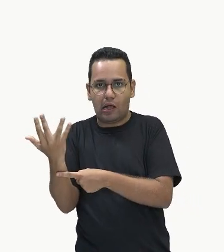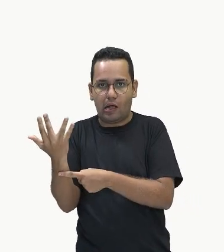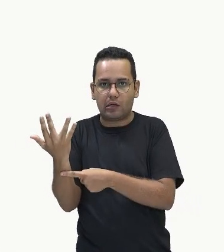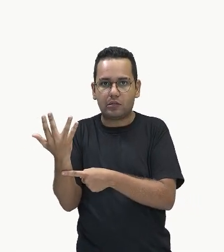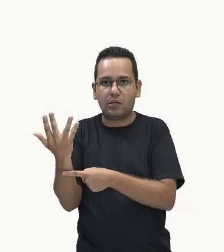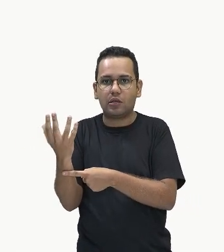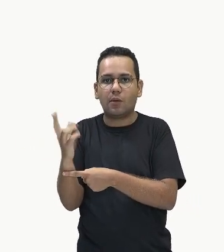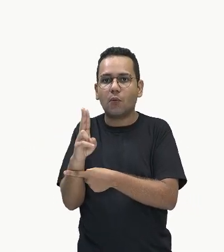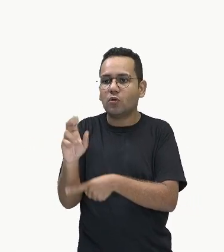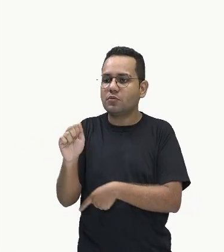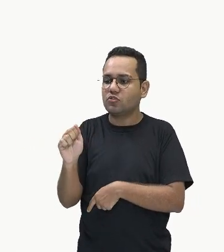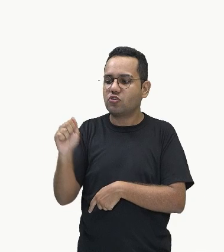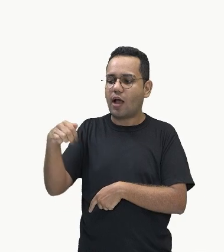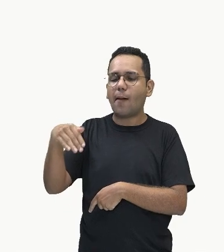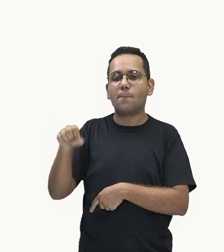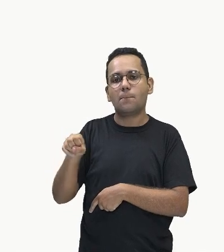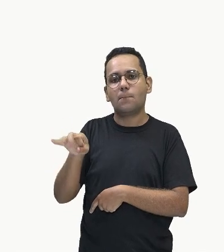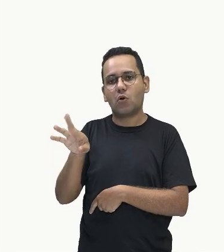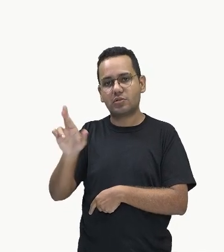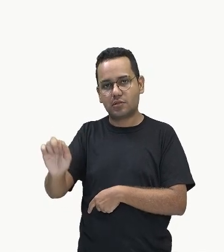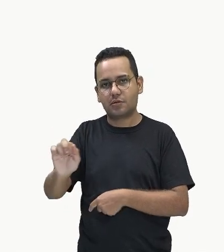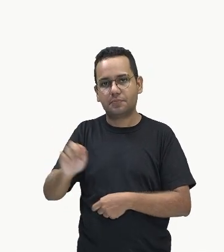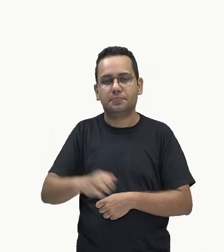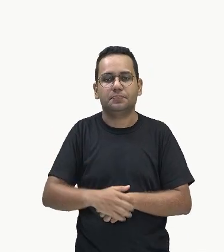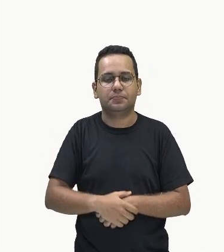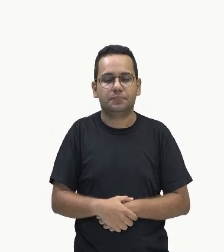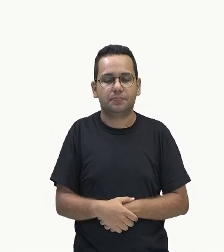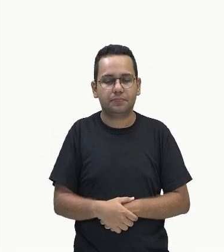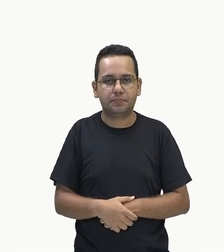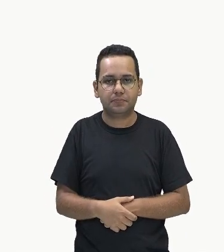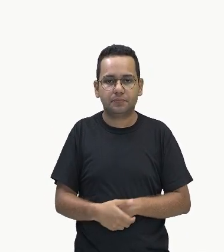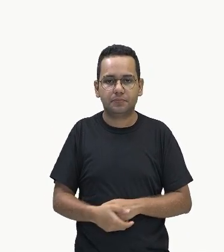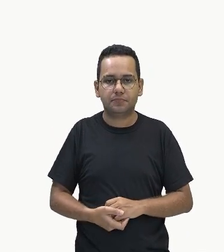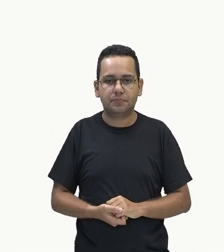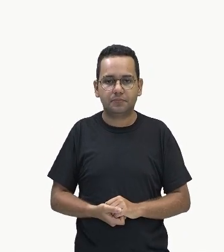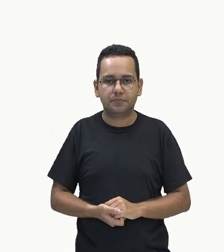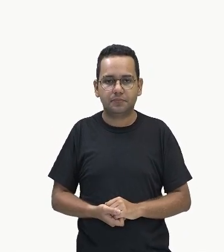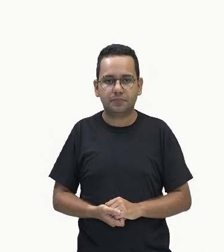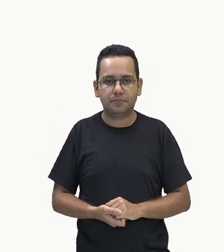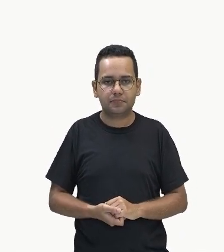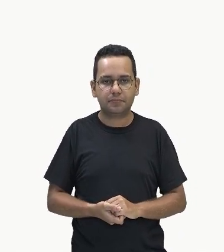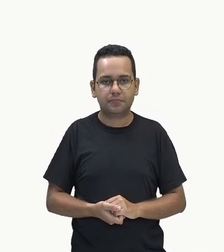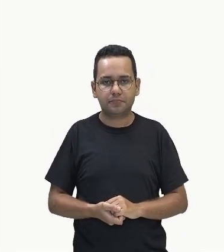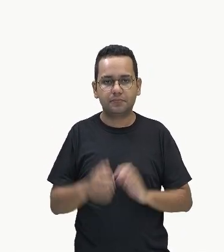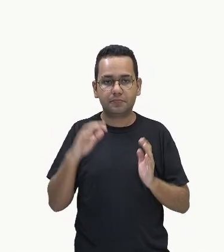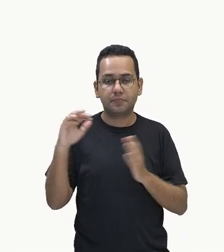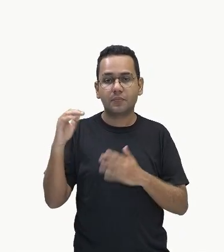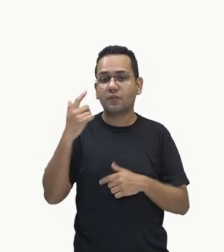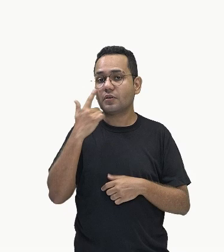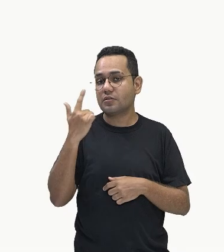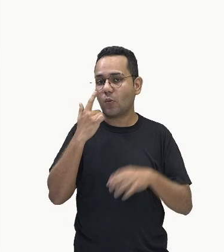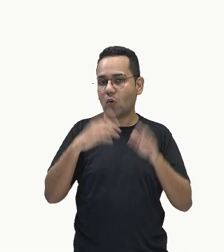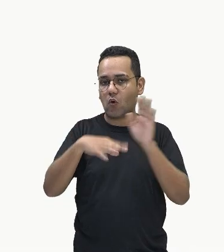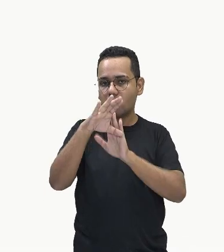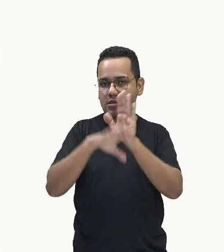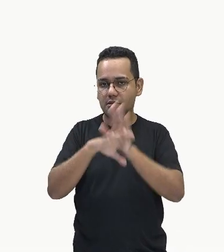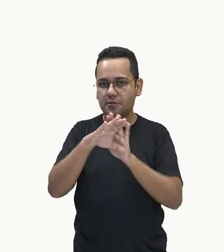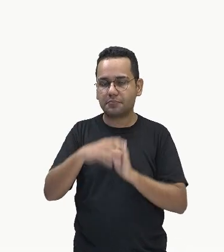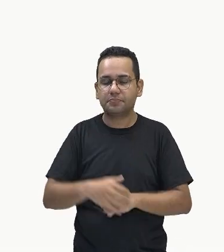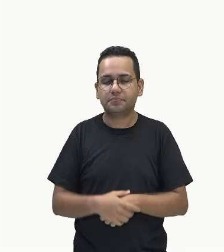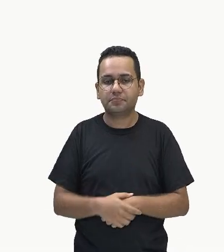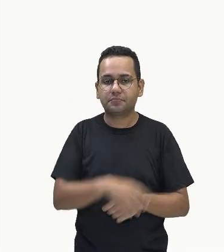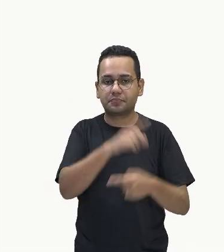amostra. Tá bom? Então, vamos aqui analisar, ó, cada definição. Por